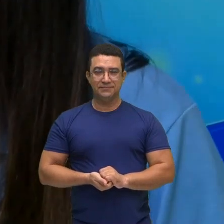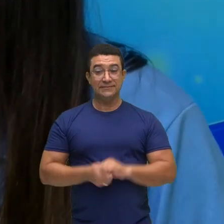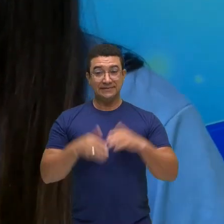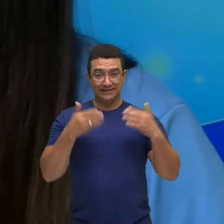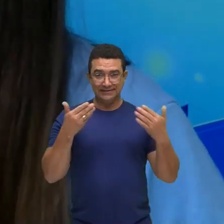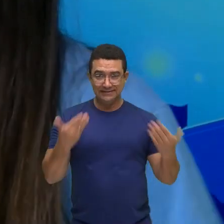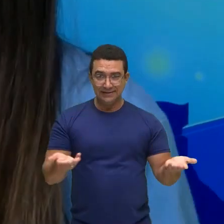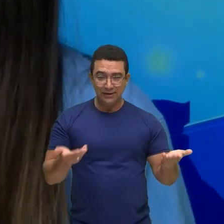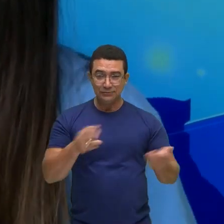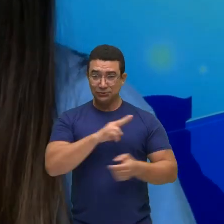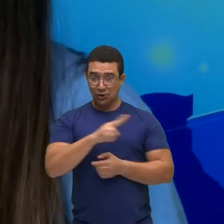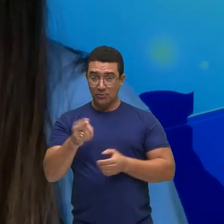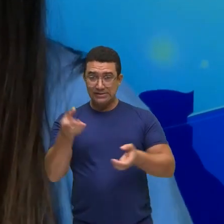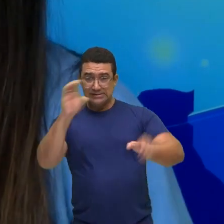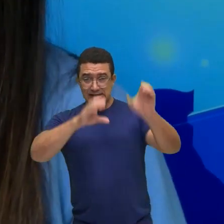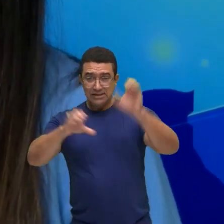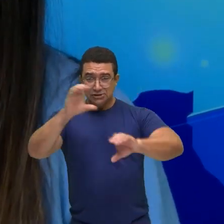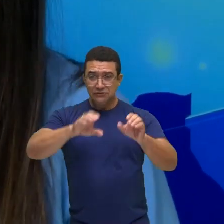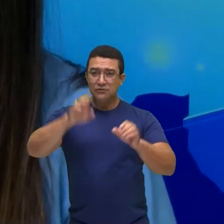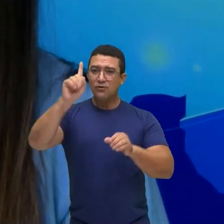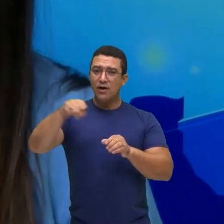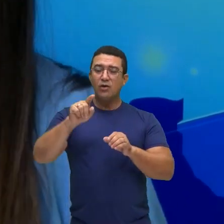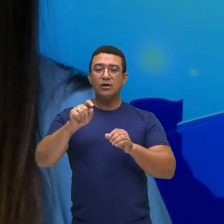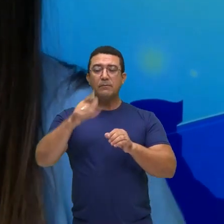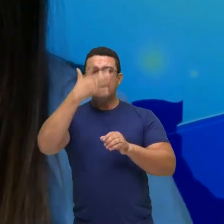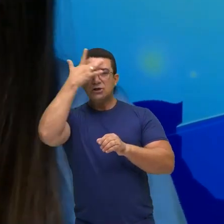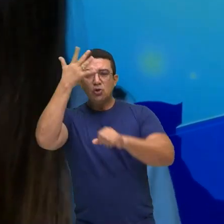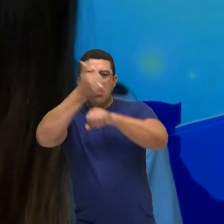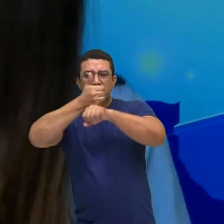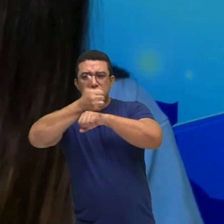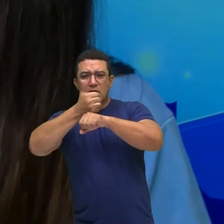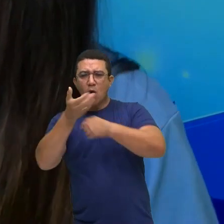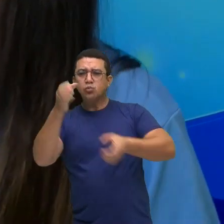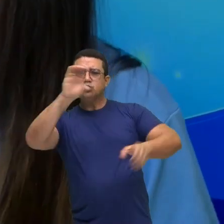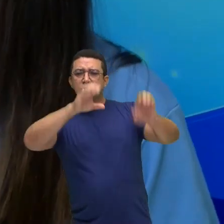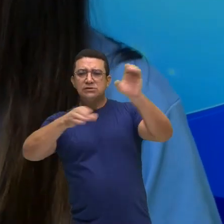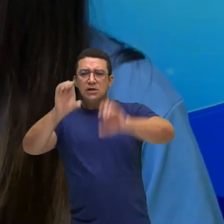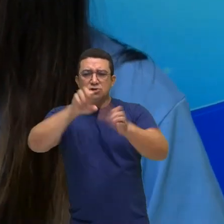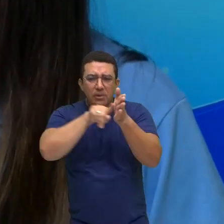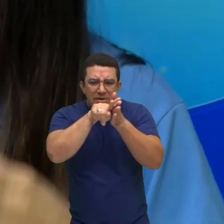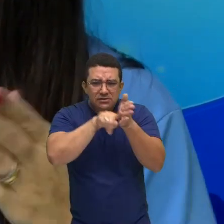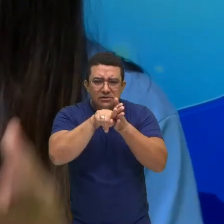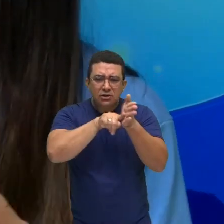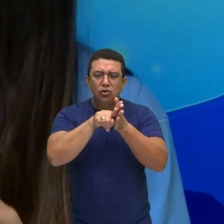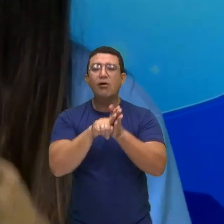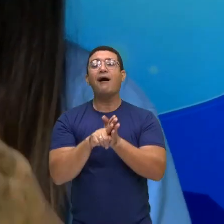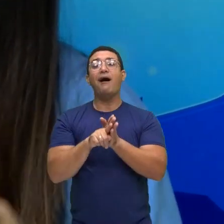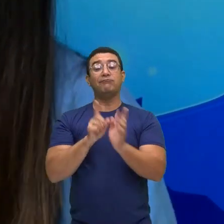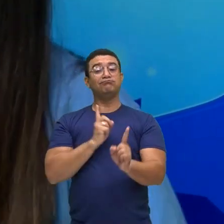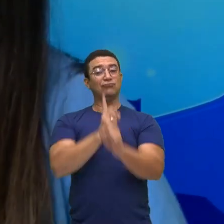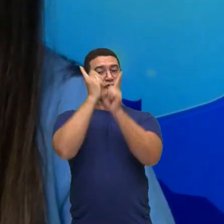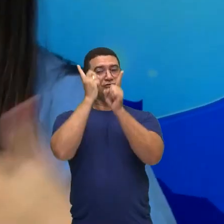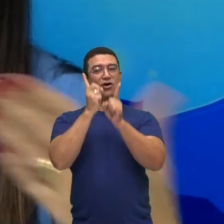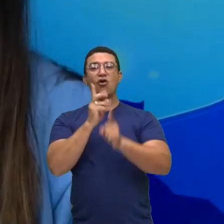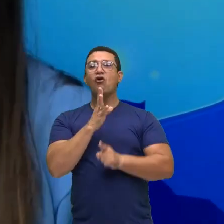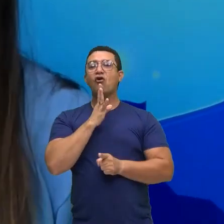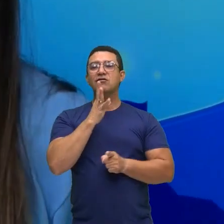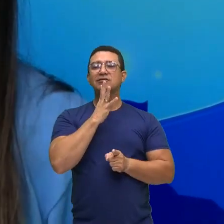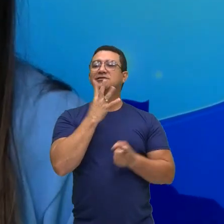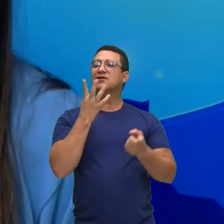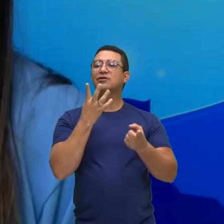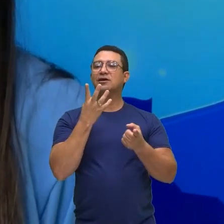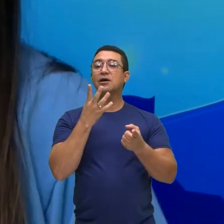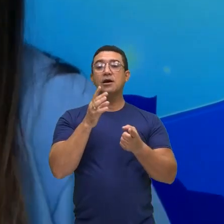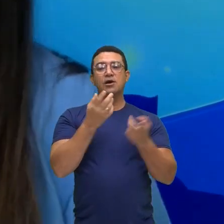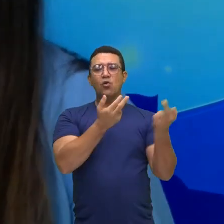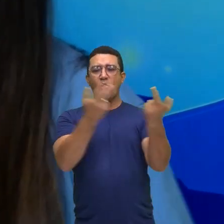Então, o nome científico foi o meio pelo qual os cientistas eles acharam para conhecer o mesmo ser em qualquer canto do mundo,